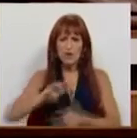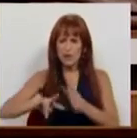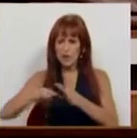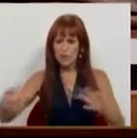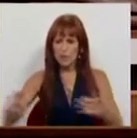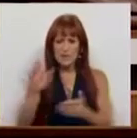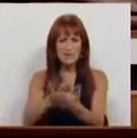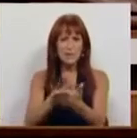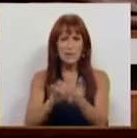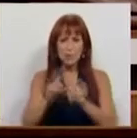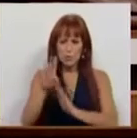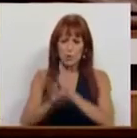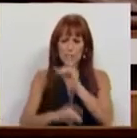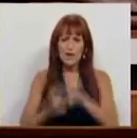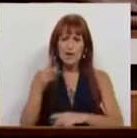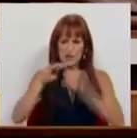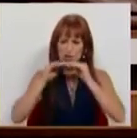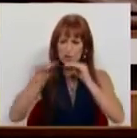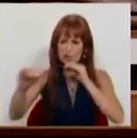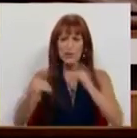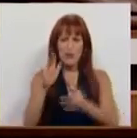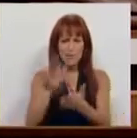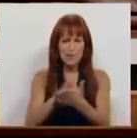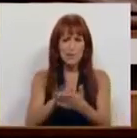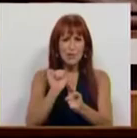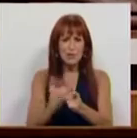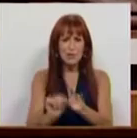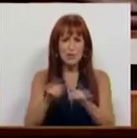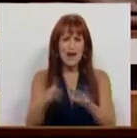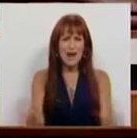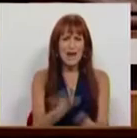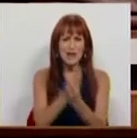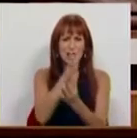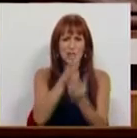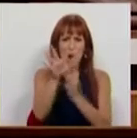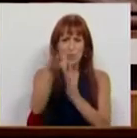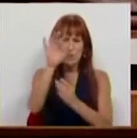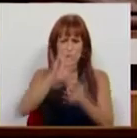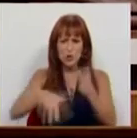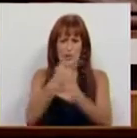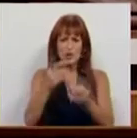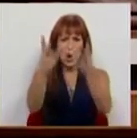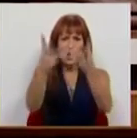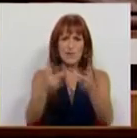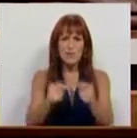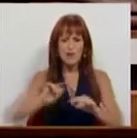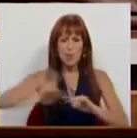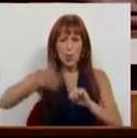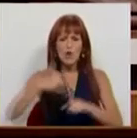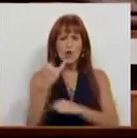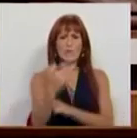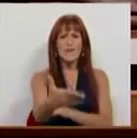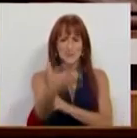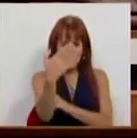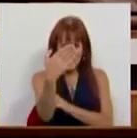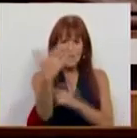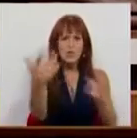Reformas, plasmado no Programa de Estabilidade, plasmado nas grandes opções do plano para o orçamento e para o ano